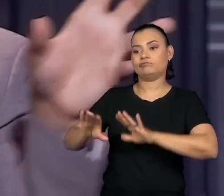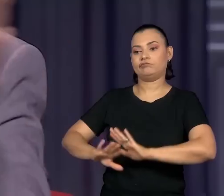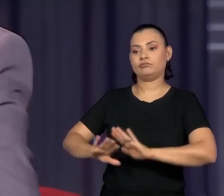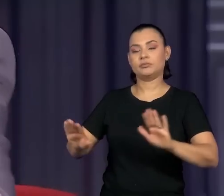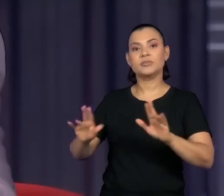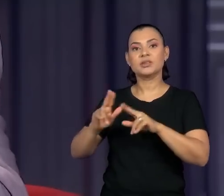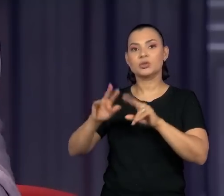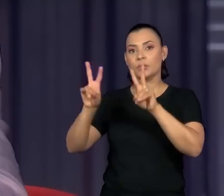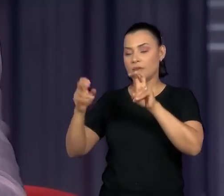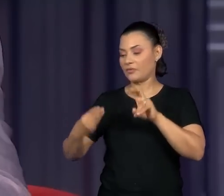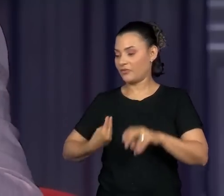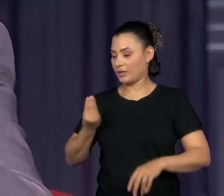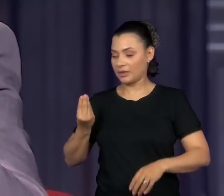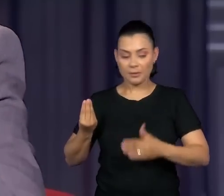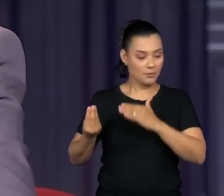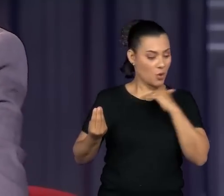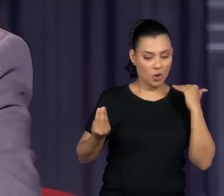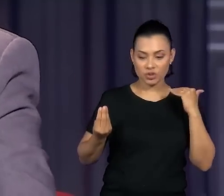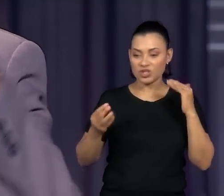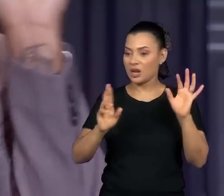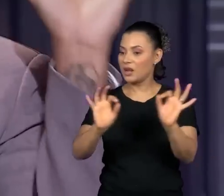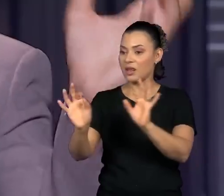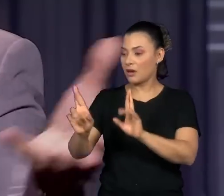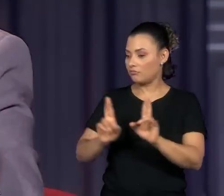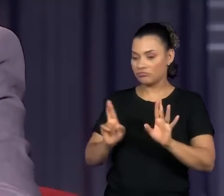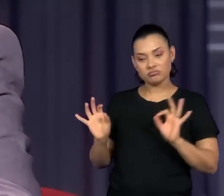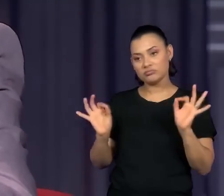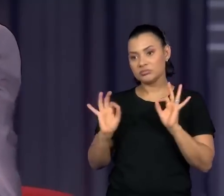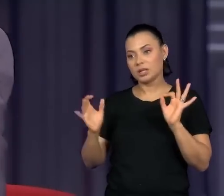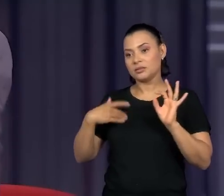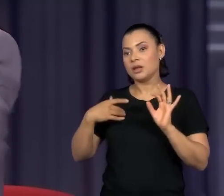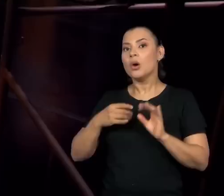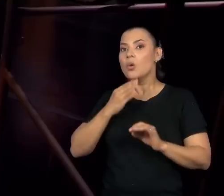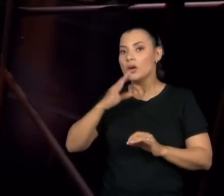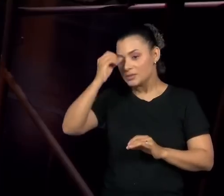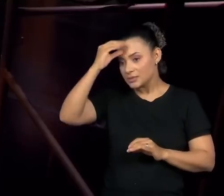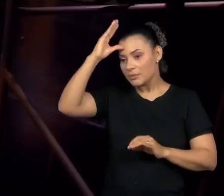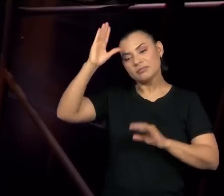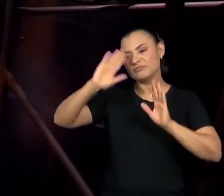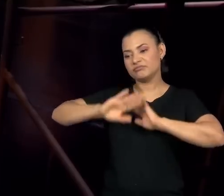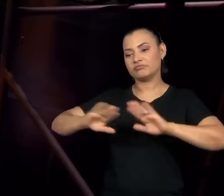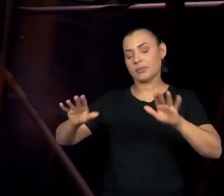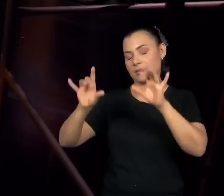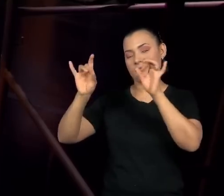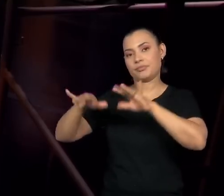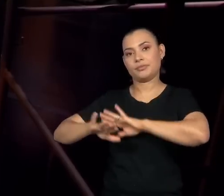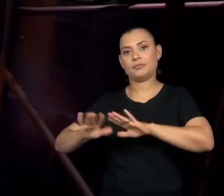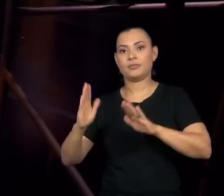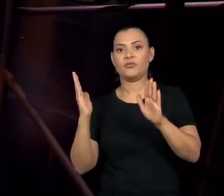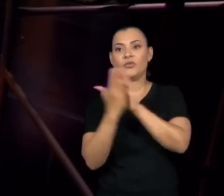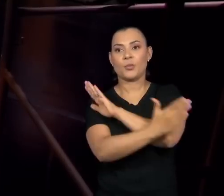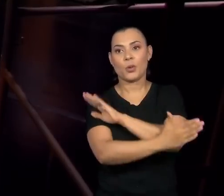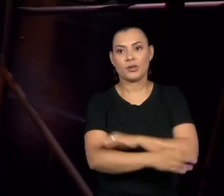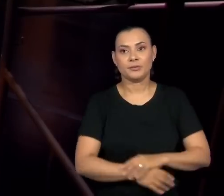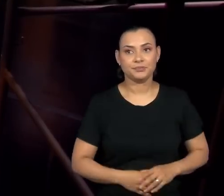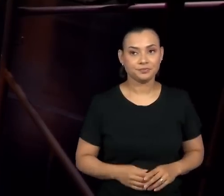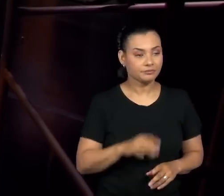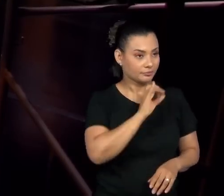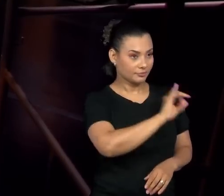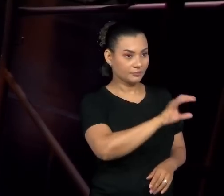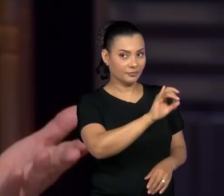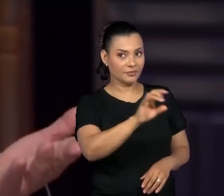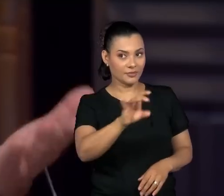sobre morte, sobre tudo. Ninguém me tinha minhas respostas, peguei aquele conhecimento, fui-me embora. E em cada uma delas